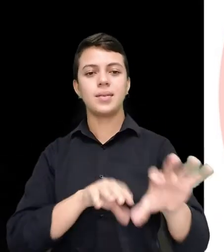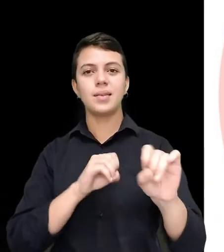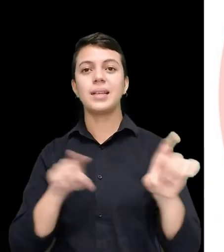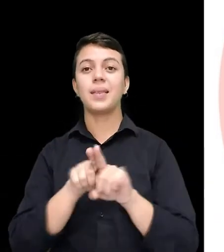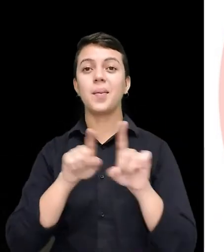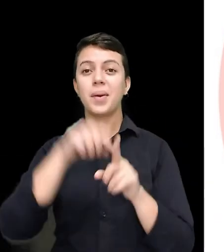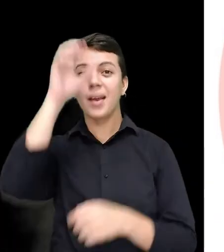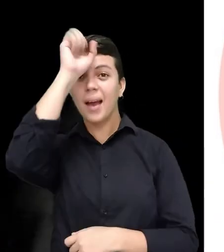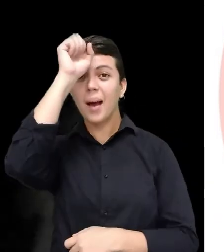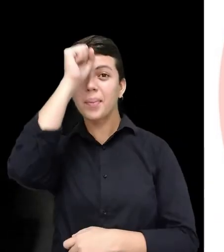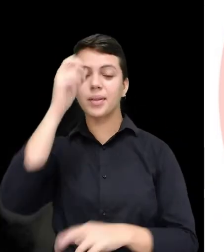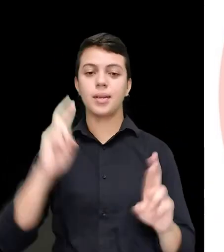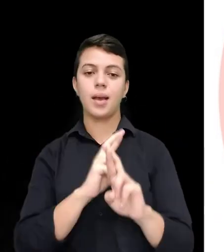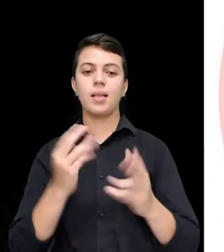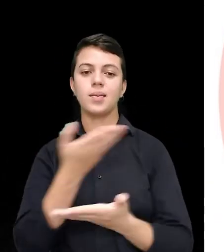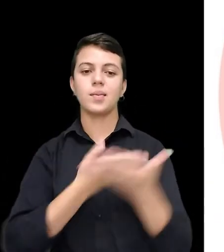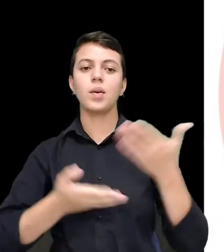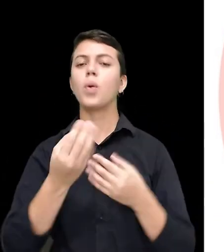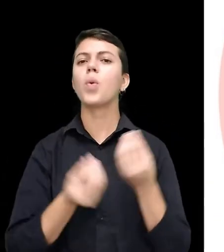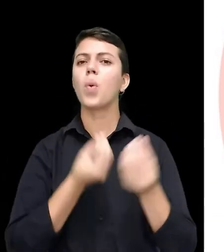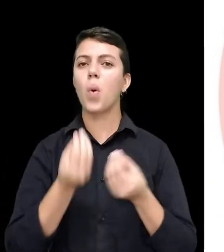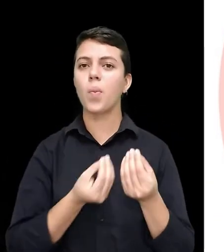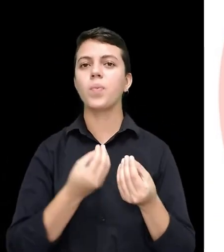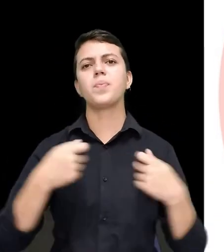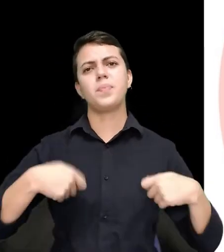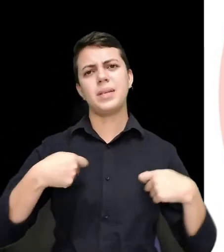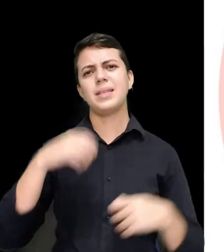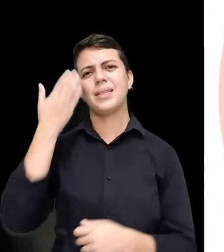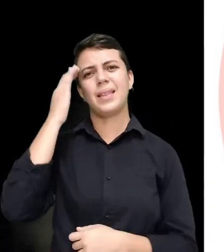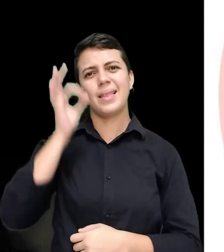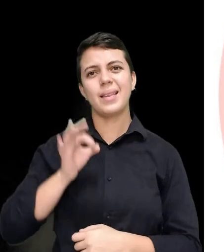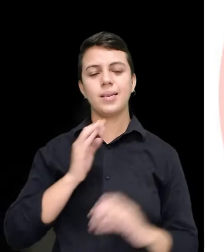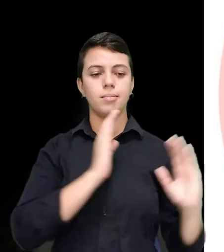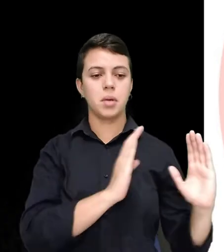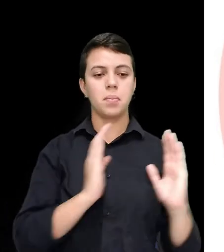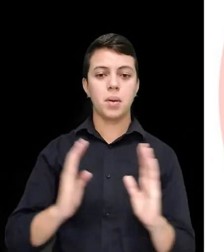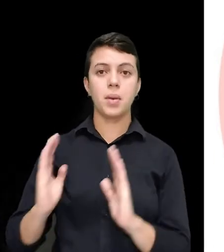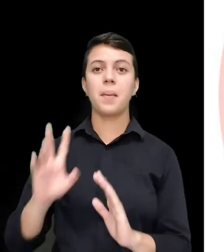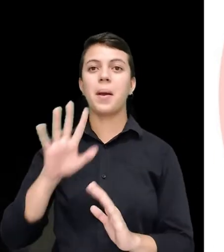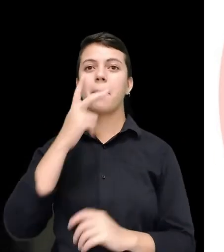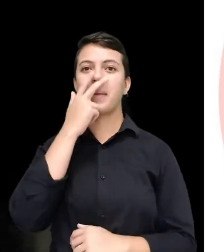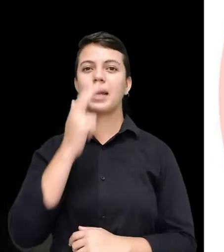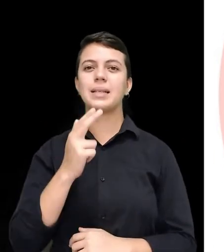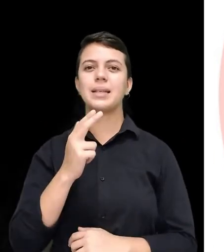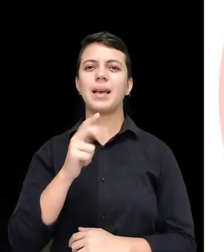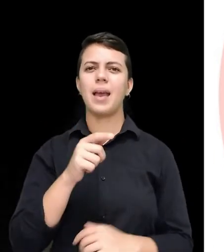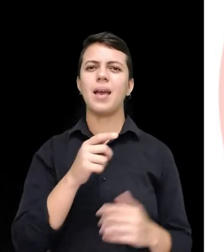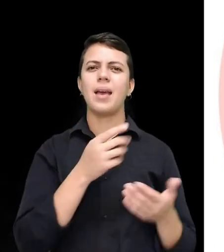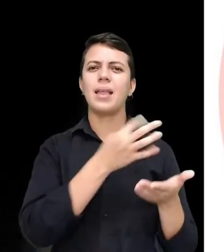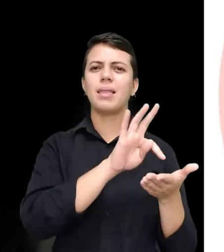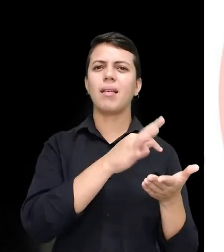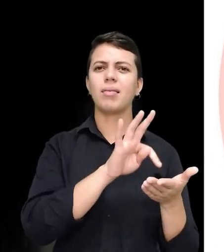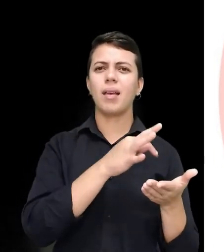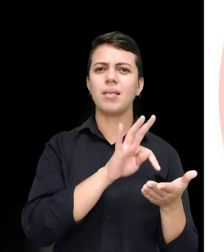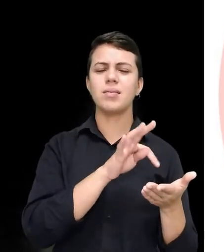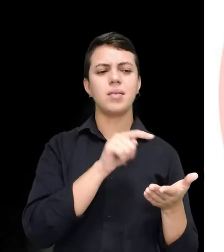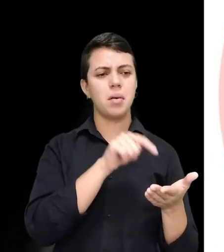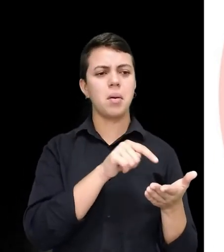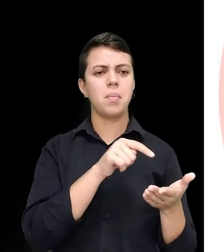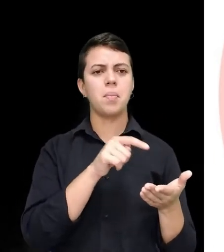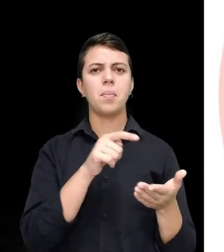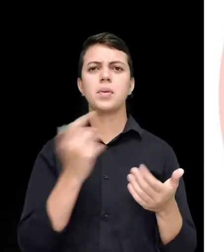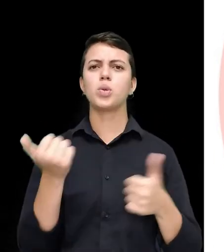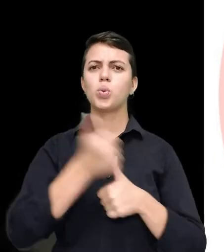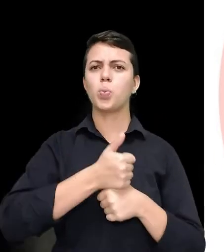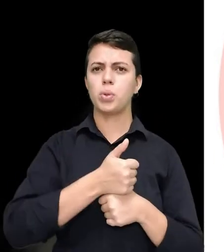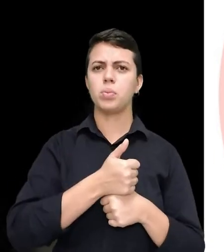importante considerar que nenhuma tendência ela vai substituir a outra, Elas se